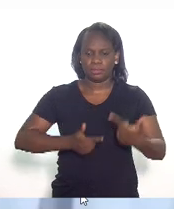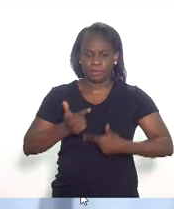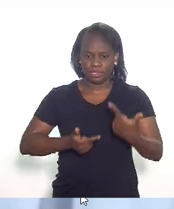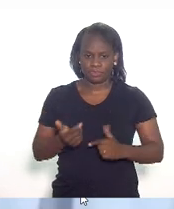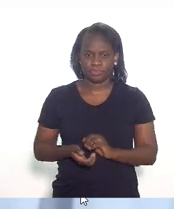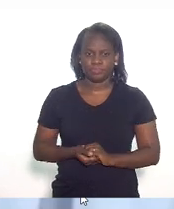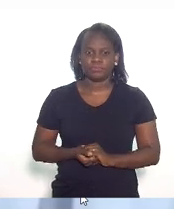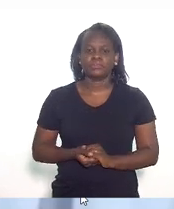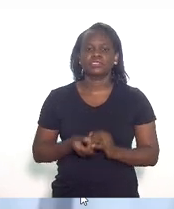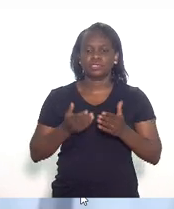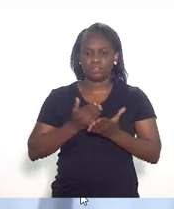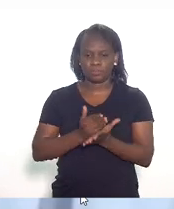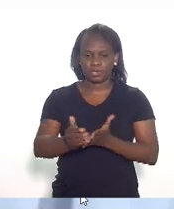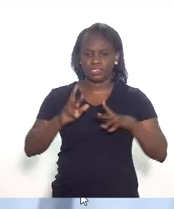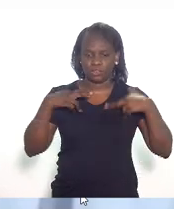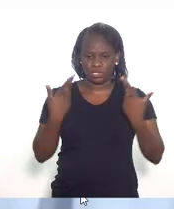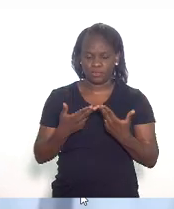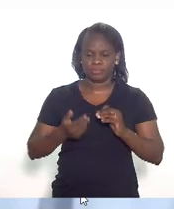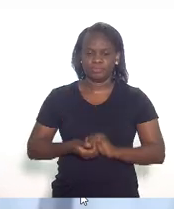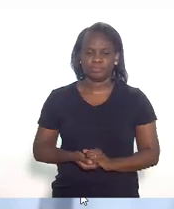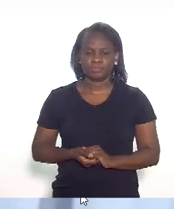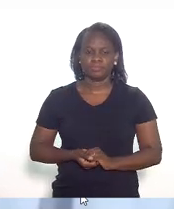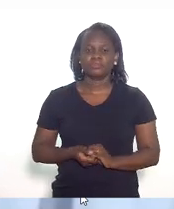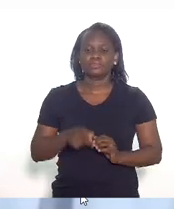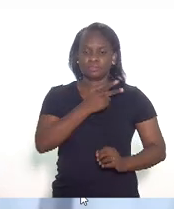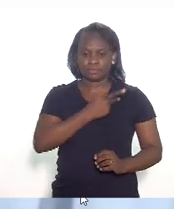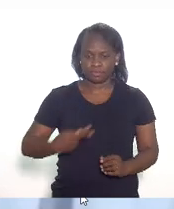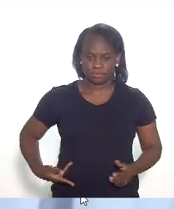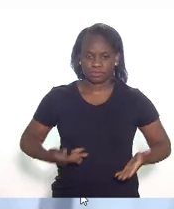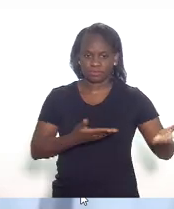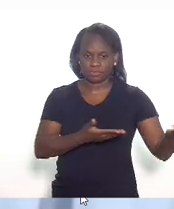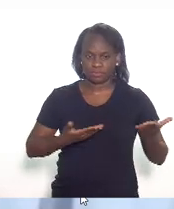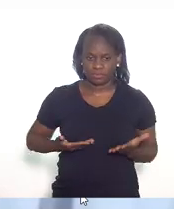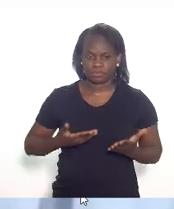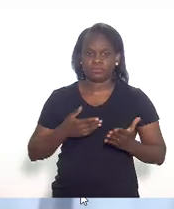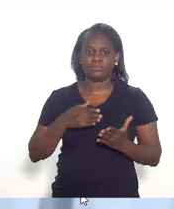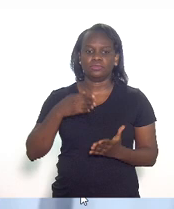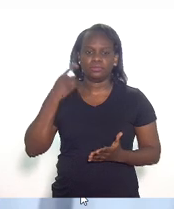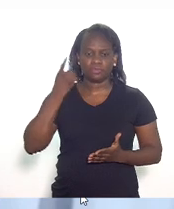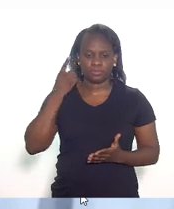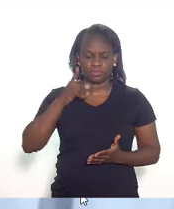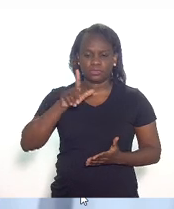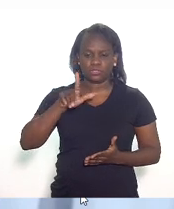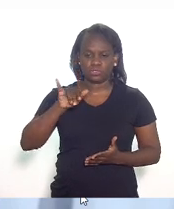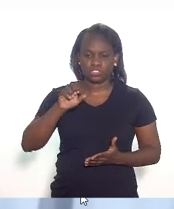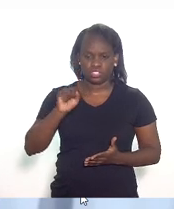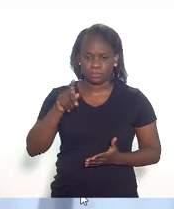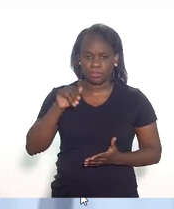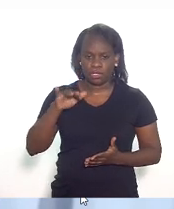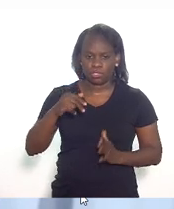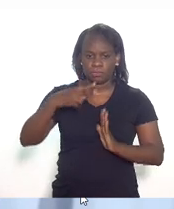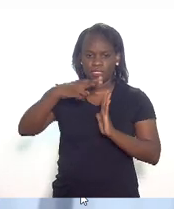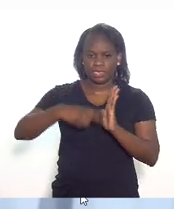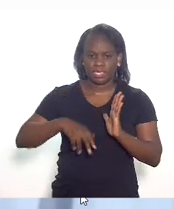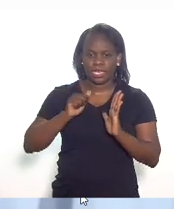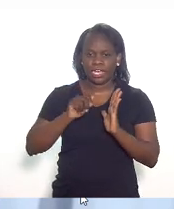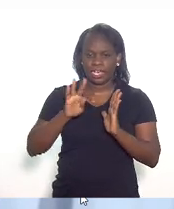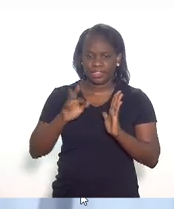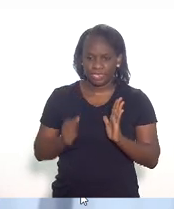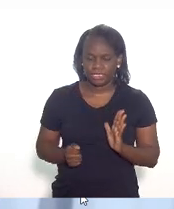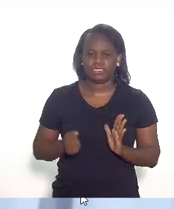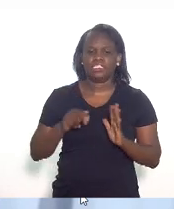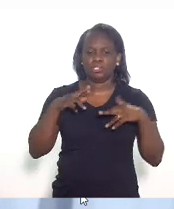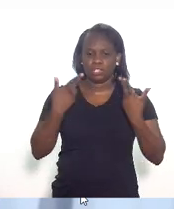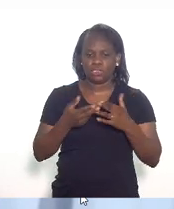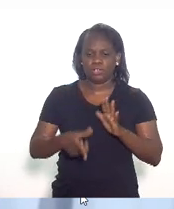está aberta a sessão. A presidência convida o senhor deputado Luiz Paulo para fazer a leitura da